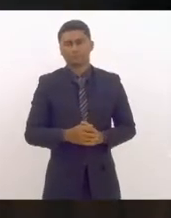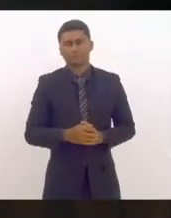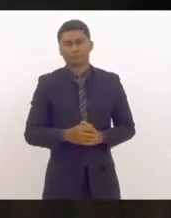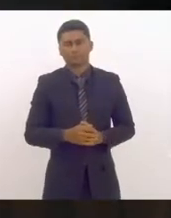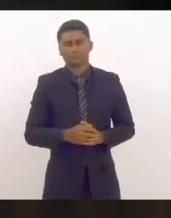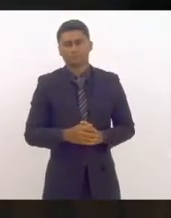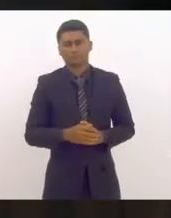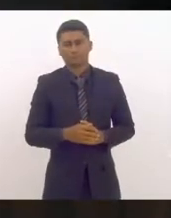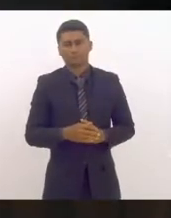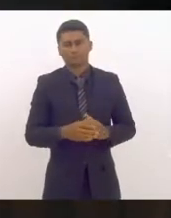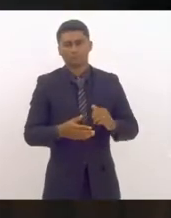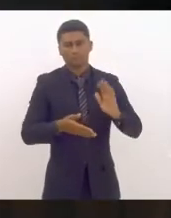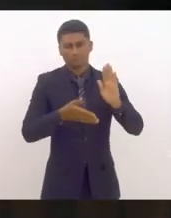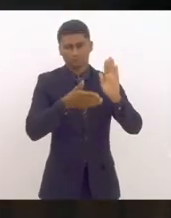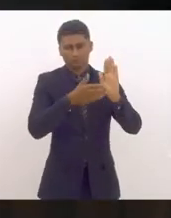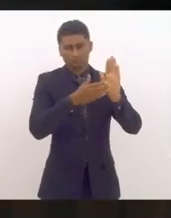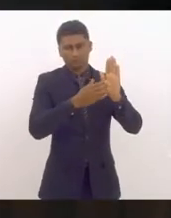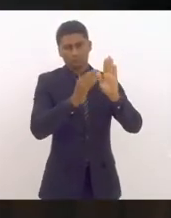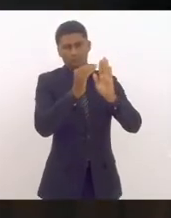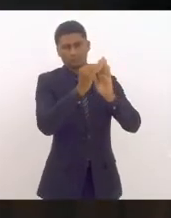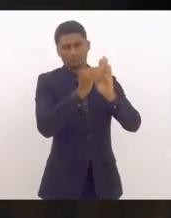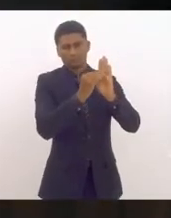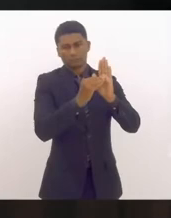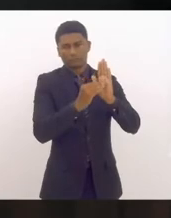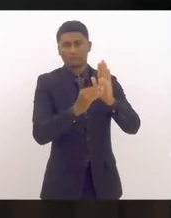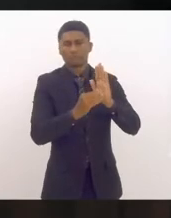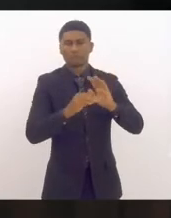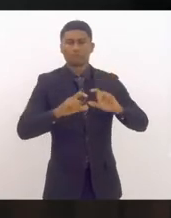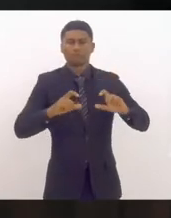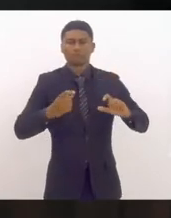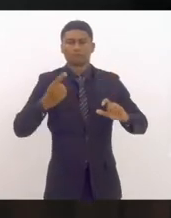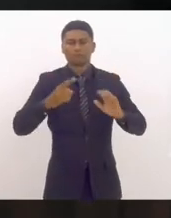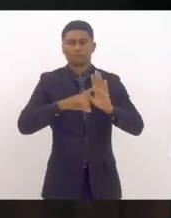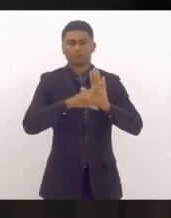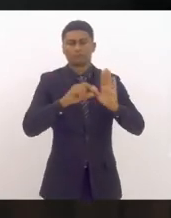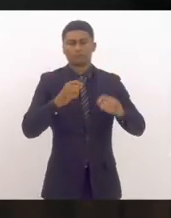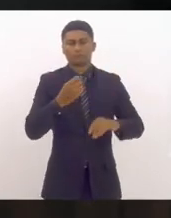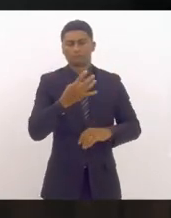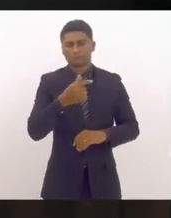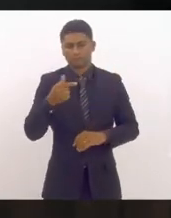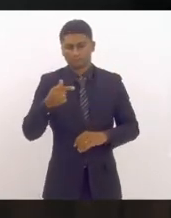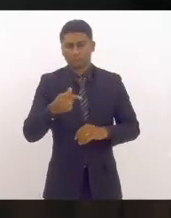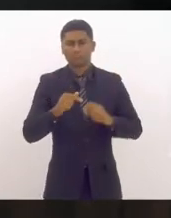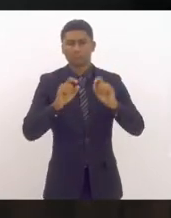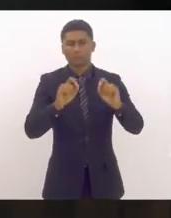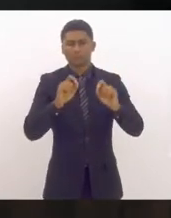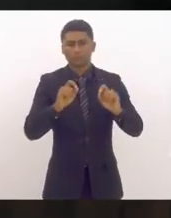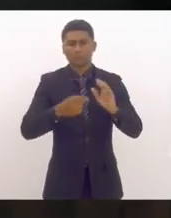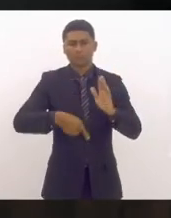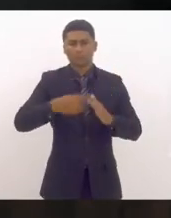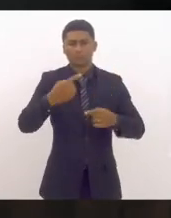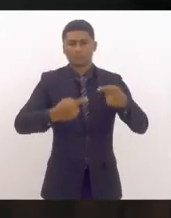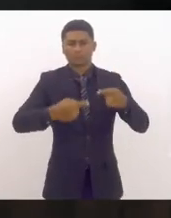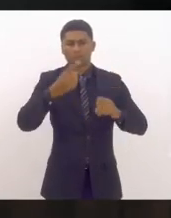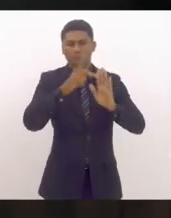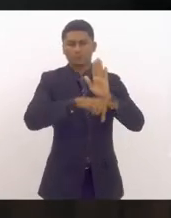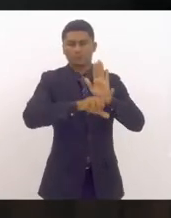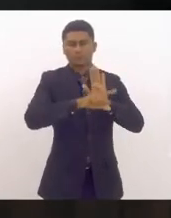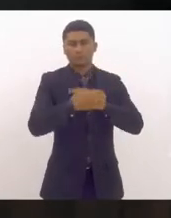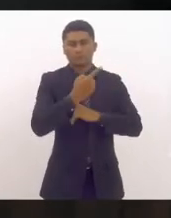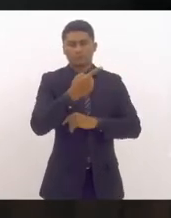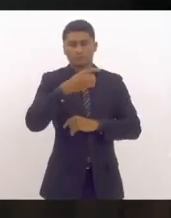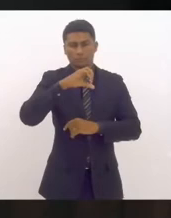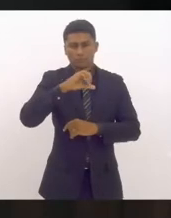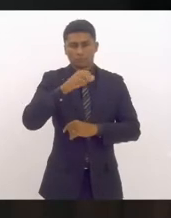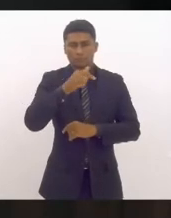Incluídos na ordem do dia, de acordo com o parágrafo 1º do artigo 47 do Regimento Interno, em tramitação ordinária, primeira discussão, projeto de lei